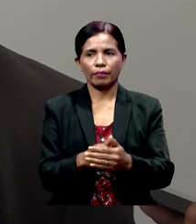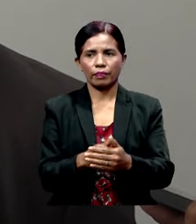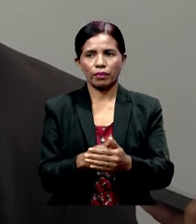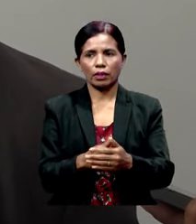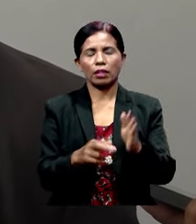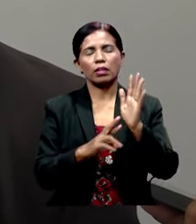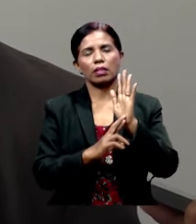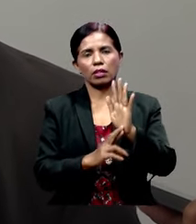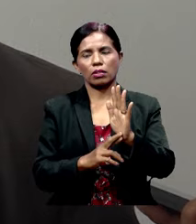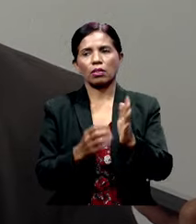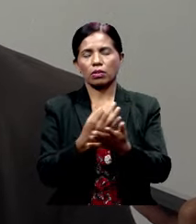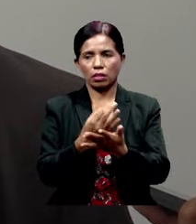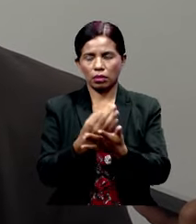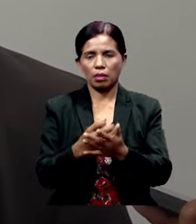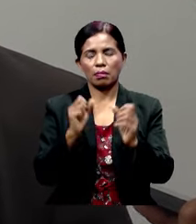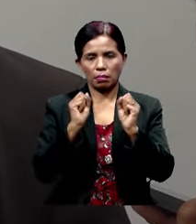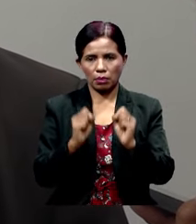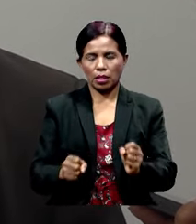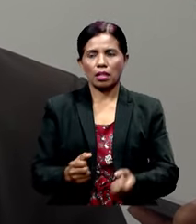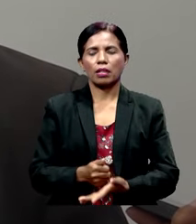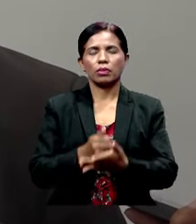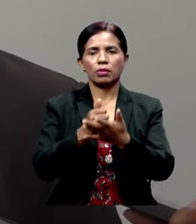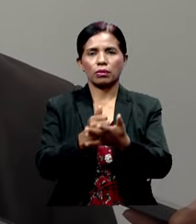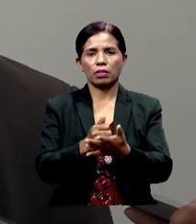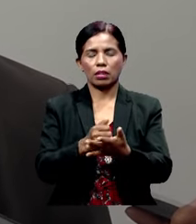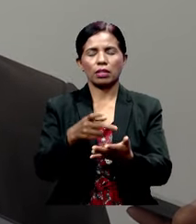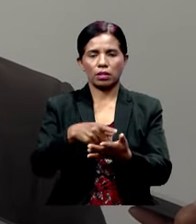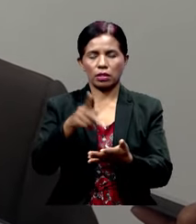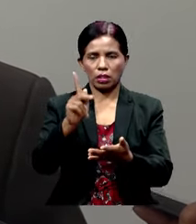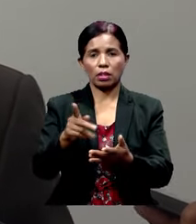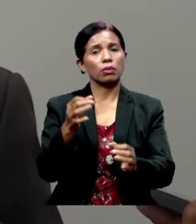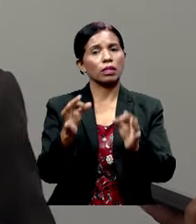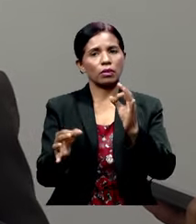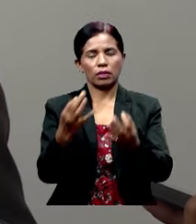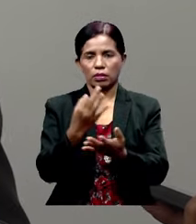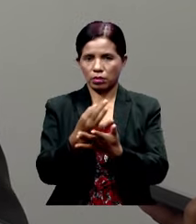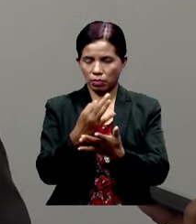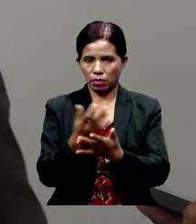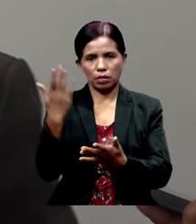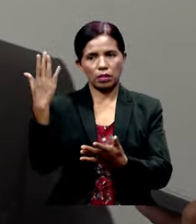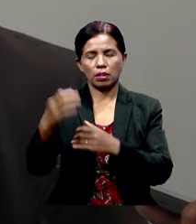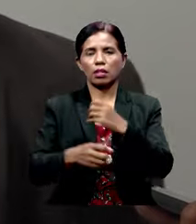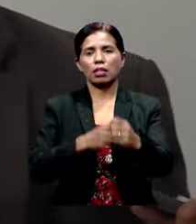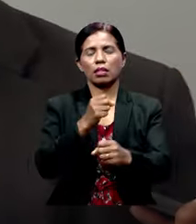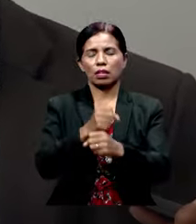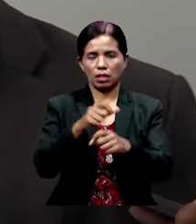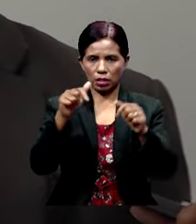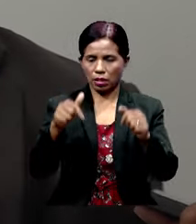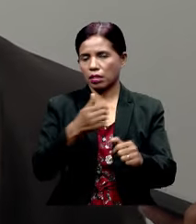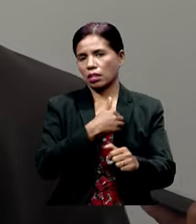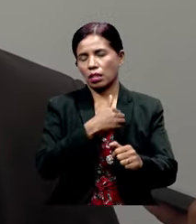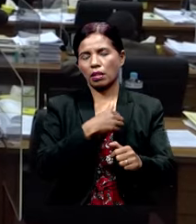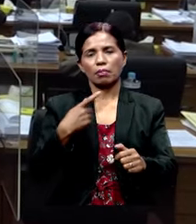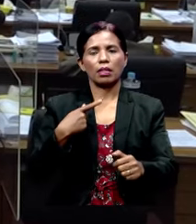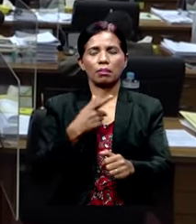regime dua décimo na beca bel cobre hela despesa sira quando orçamento ia ano tina ainda nem nian sira bel parlamento